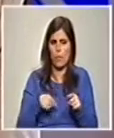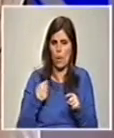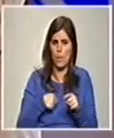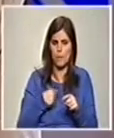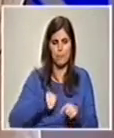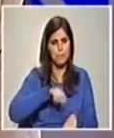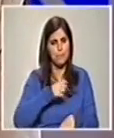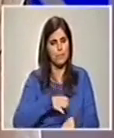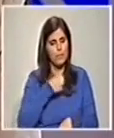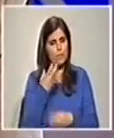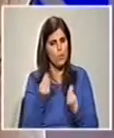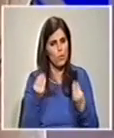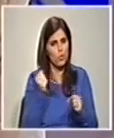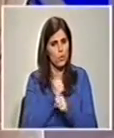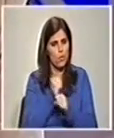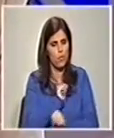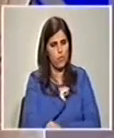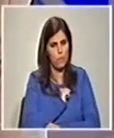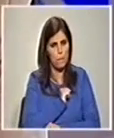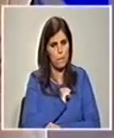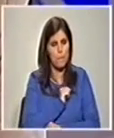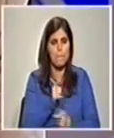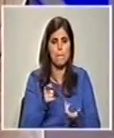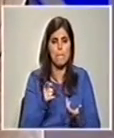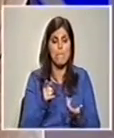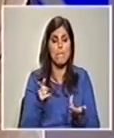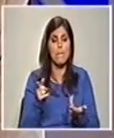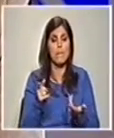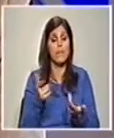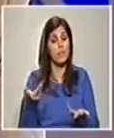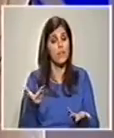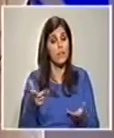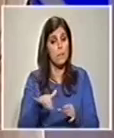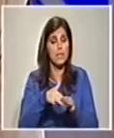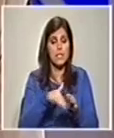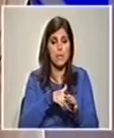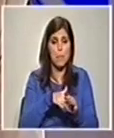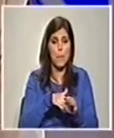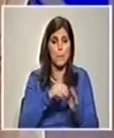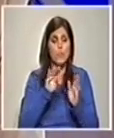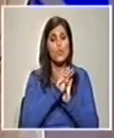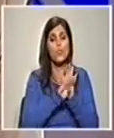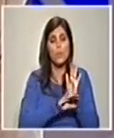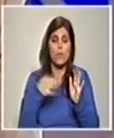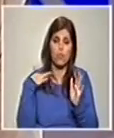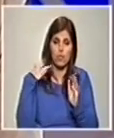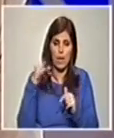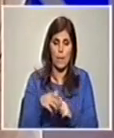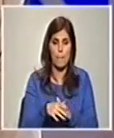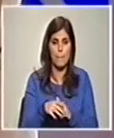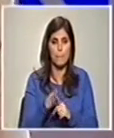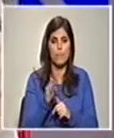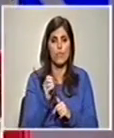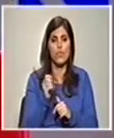isso muito, muito com os nossos trabalhadores, com todos os nossos colaboradores que acabam por estar envolvidos nestes programas de voluntariado. José Pedro